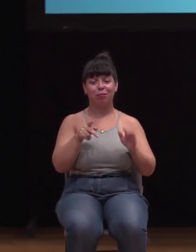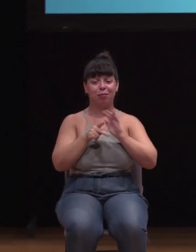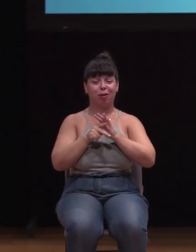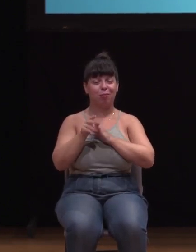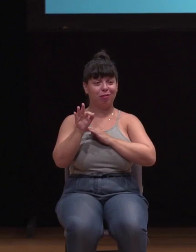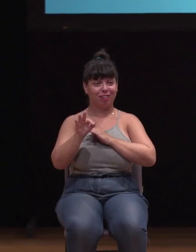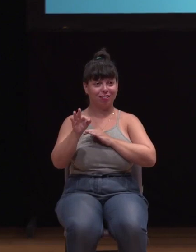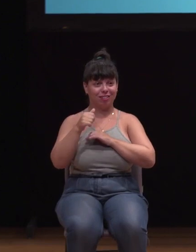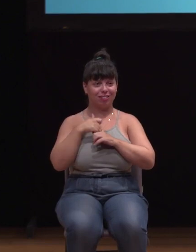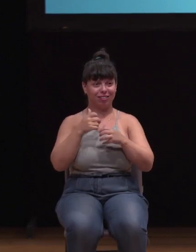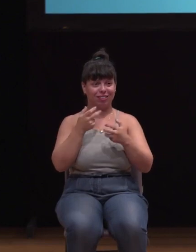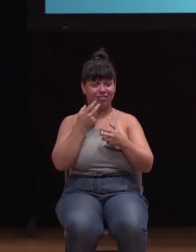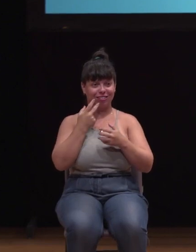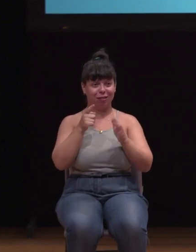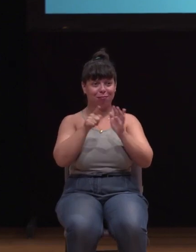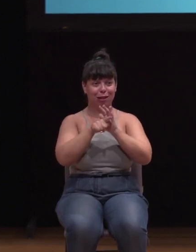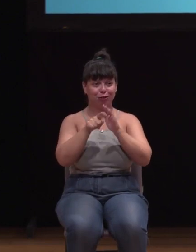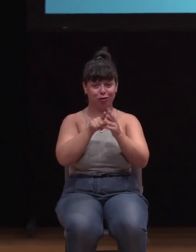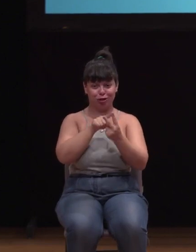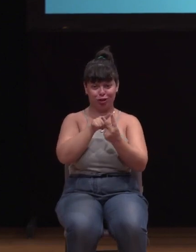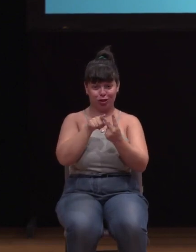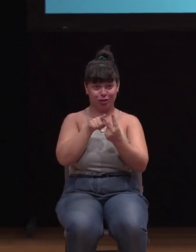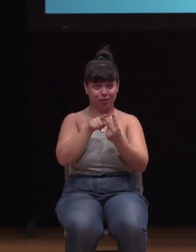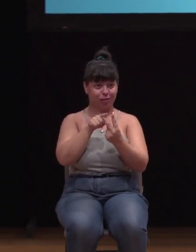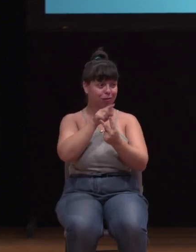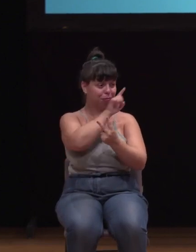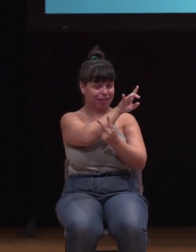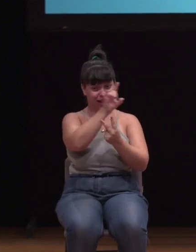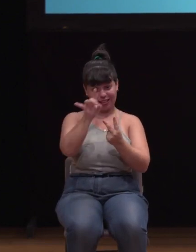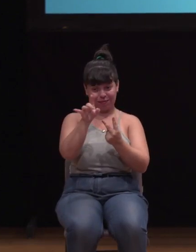na verdade, aproveitar o momento para 2 perguntinhas, uma para cada.